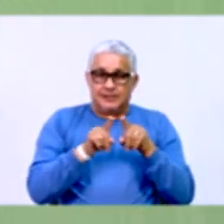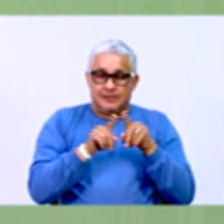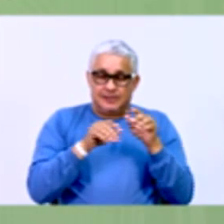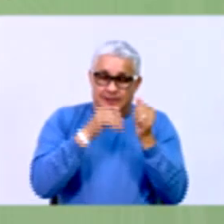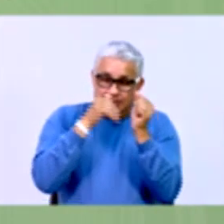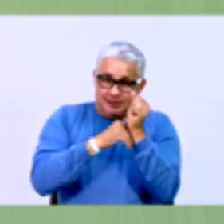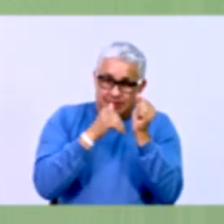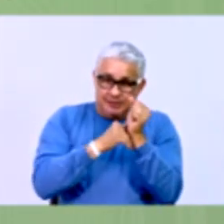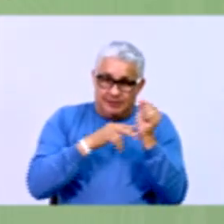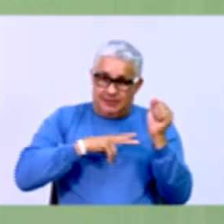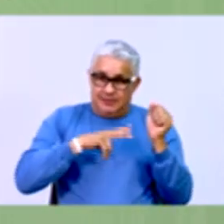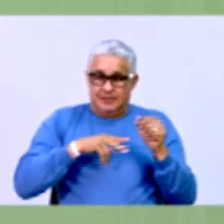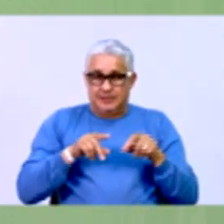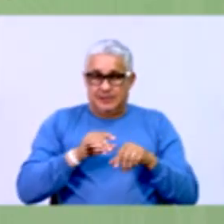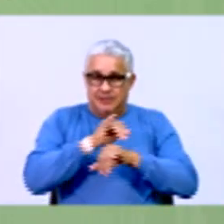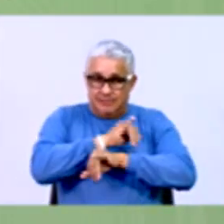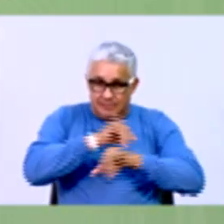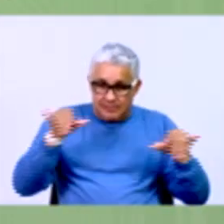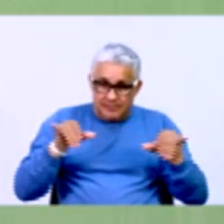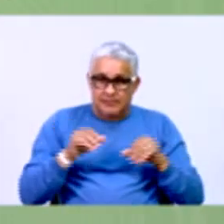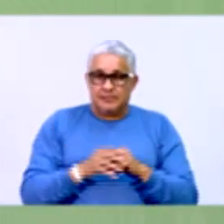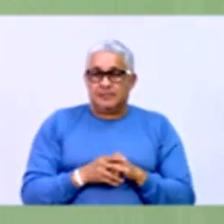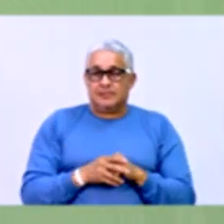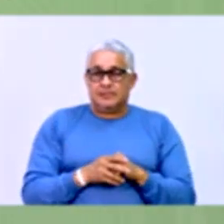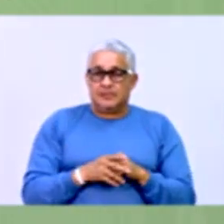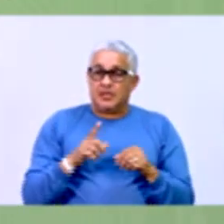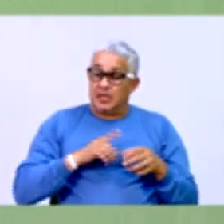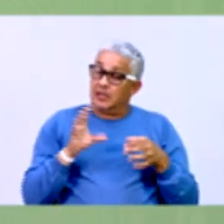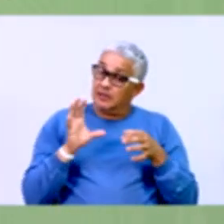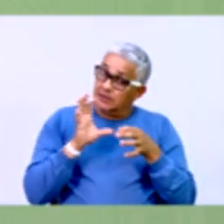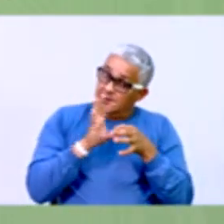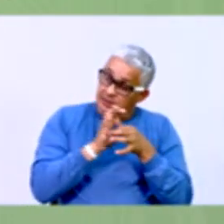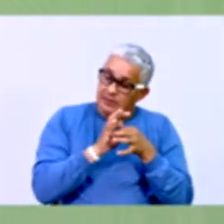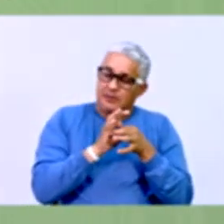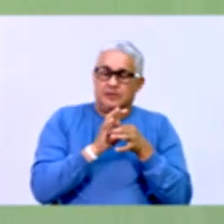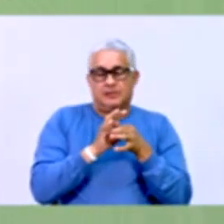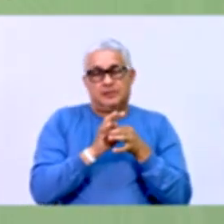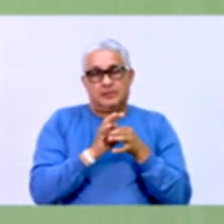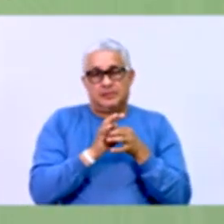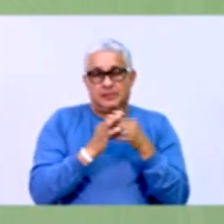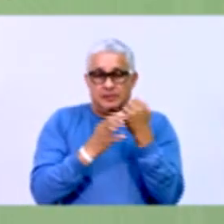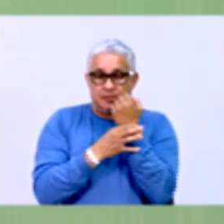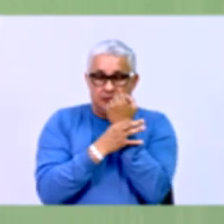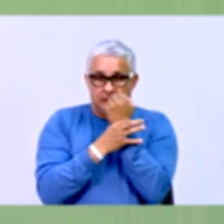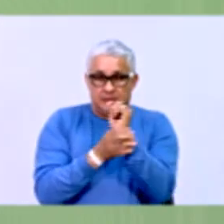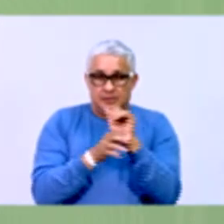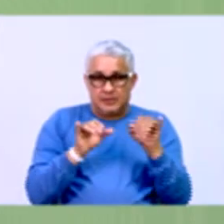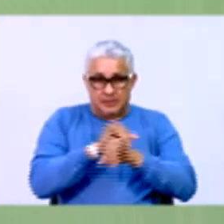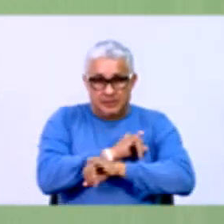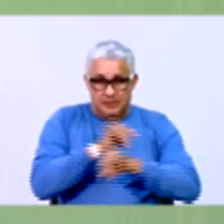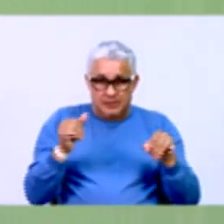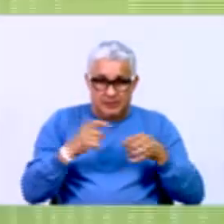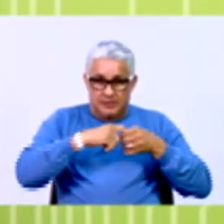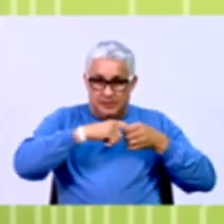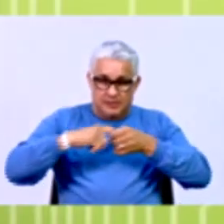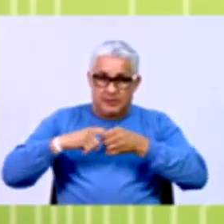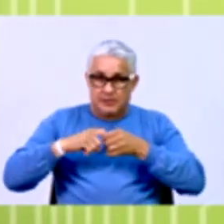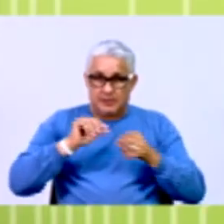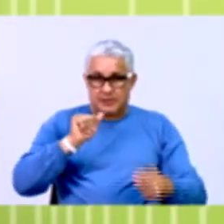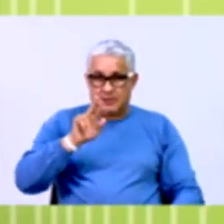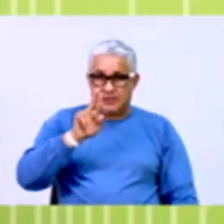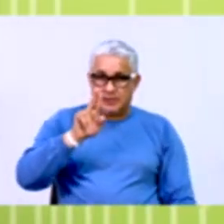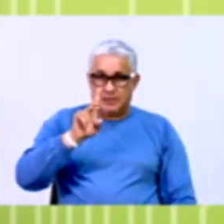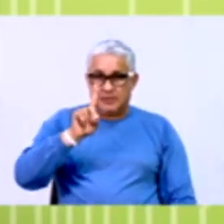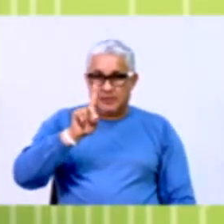auditoria. A gente falou, então está ligado à questão da segurança da informação, né? Um auditor ele